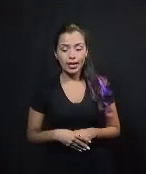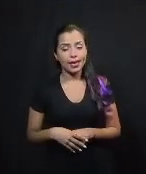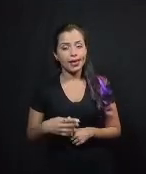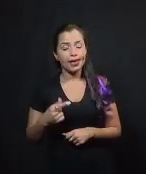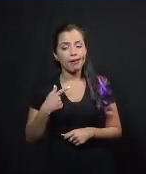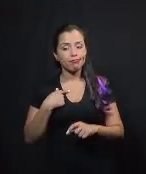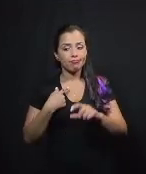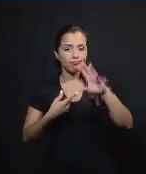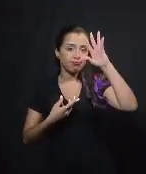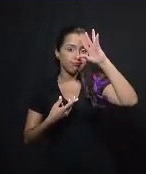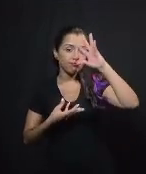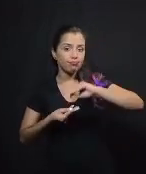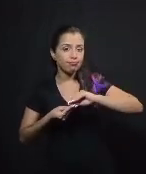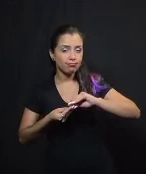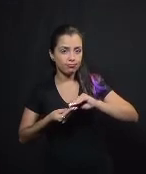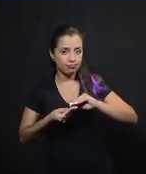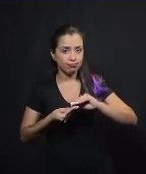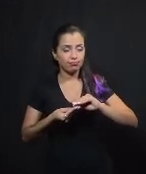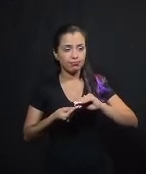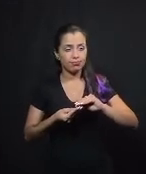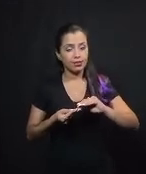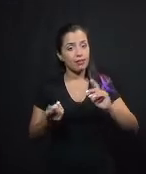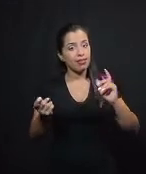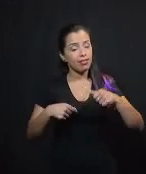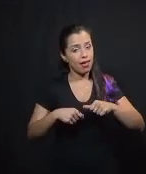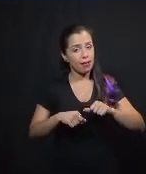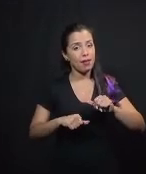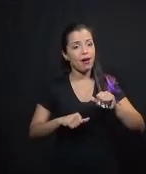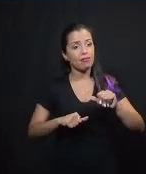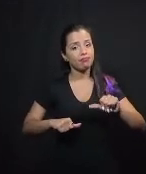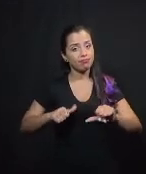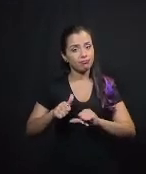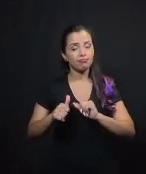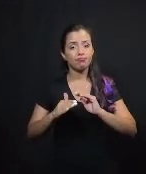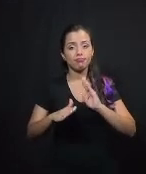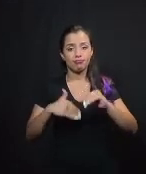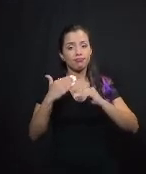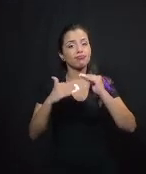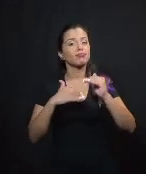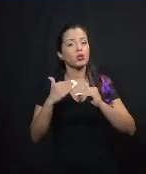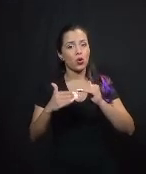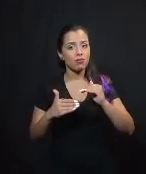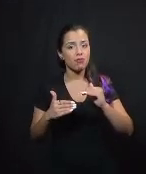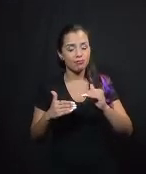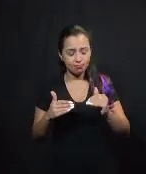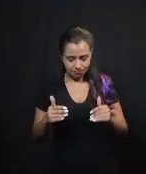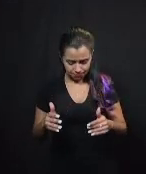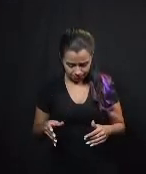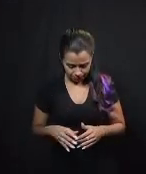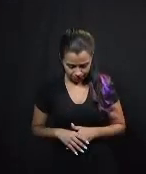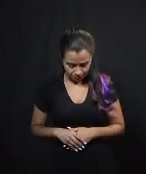a gente melhora também ao longo do tempo. Né? Eu cheguei à conclusão de que